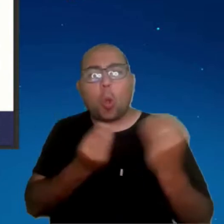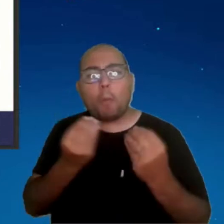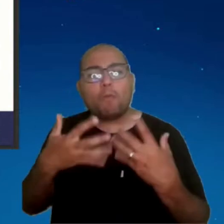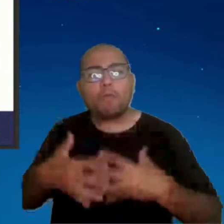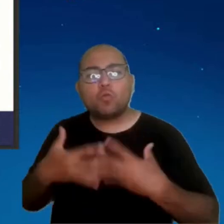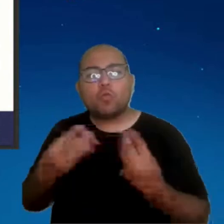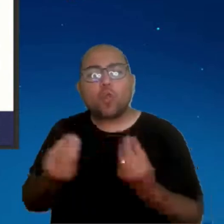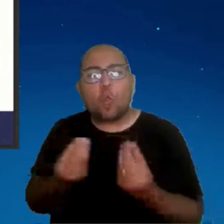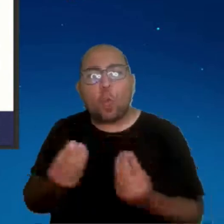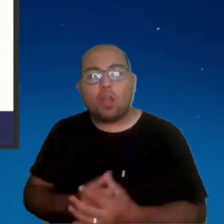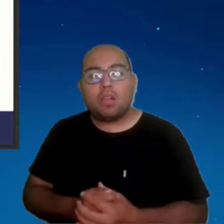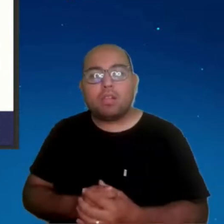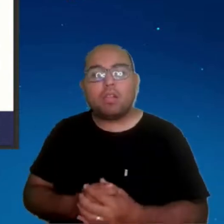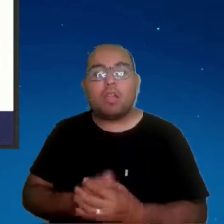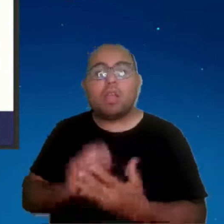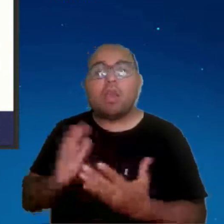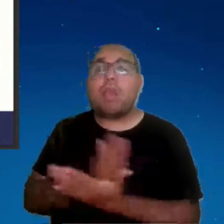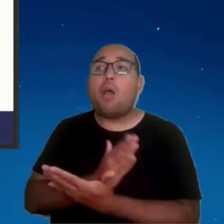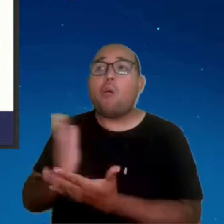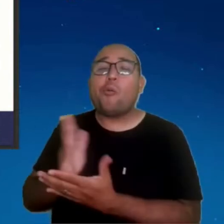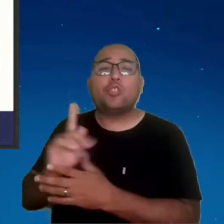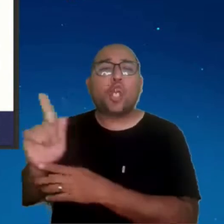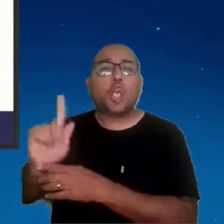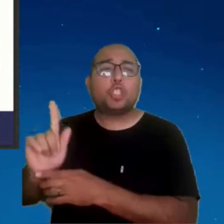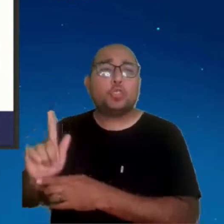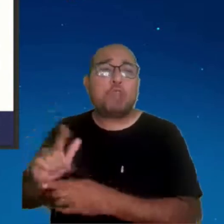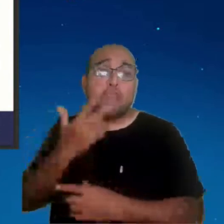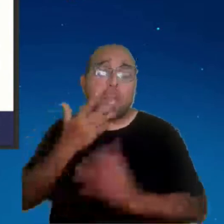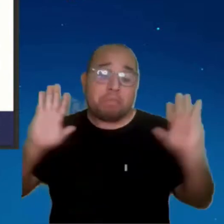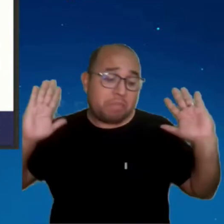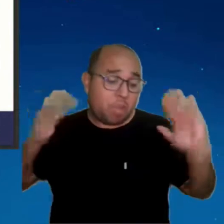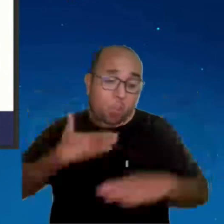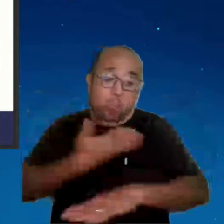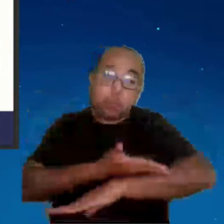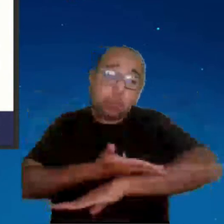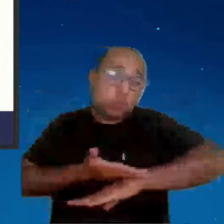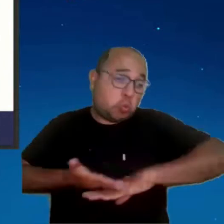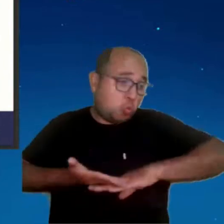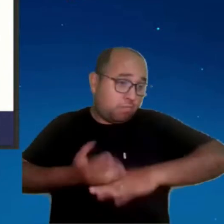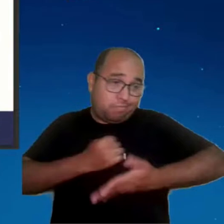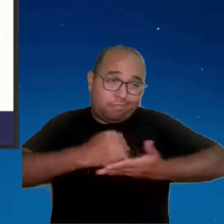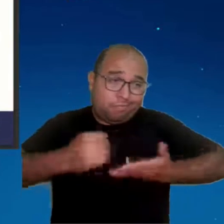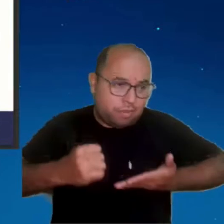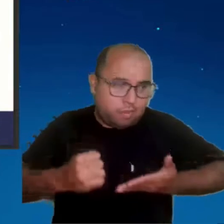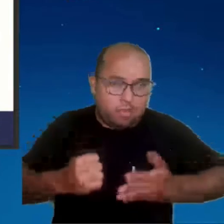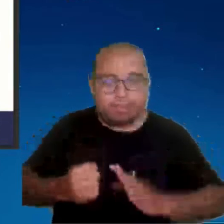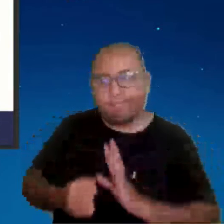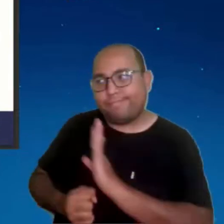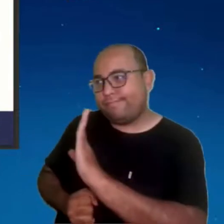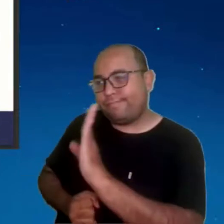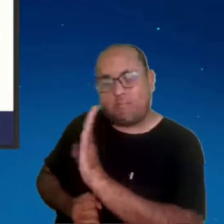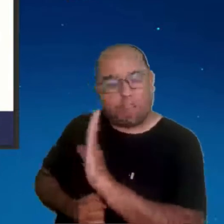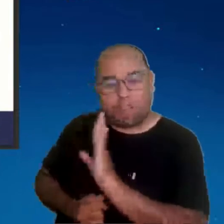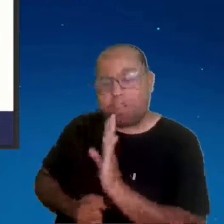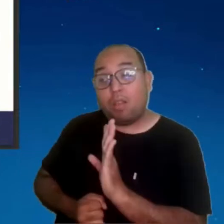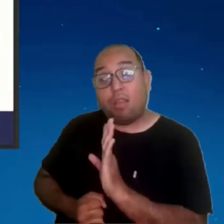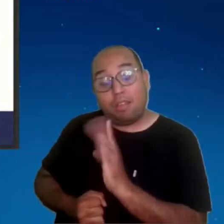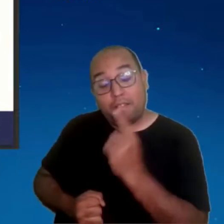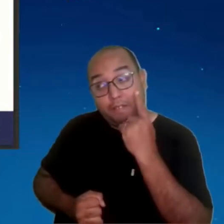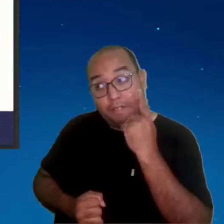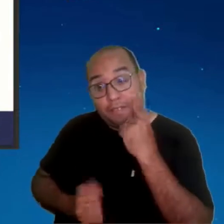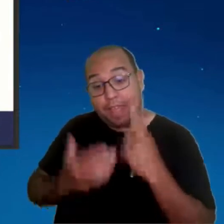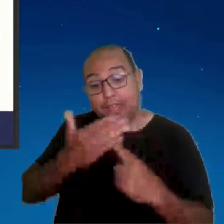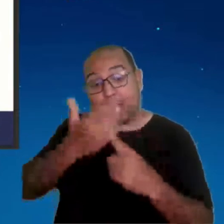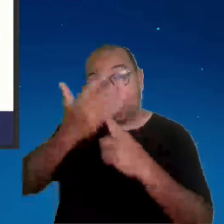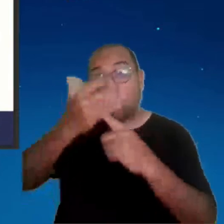Mas alguns gestores, mas assim, Marisa, mas eu sempre fiz isso. Não, não é assim. Se o sempre fiz, veio aí a tecnologia para